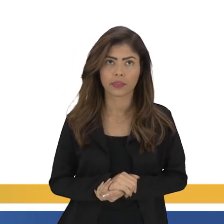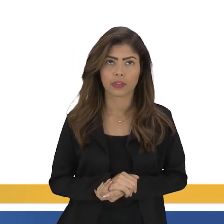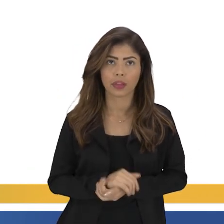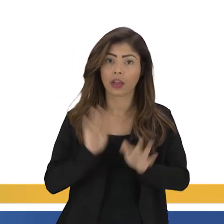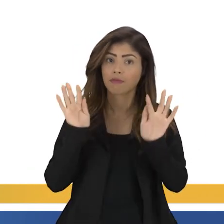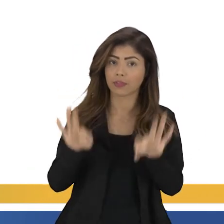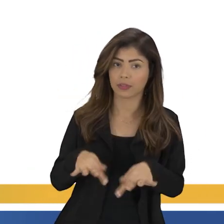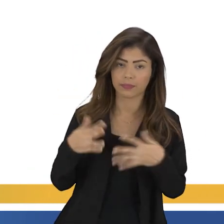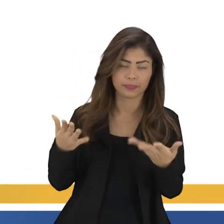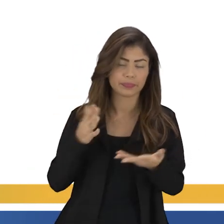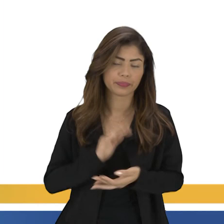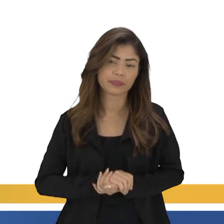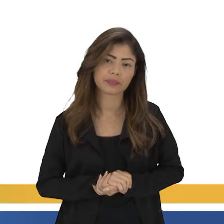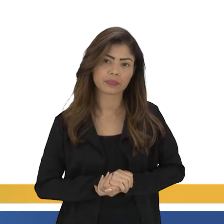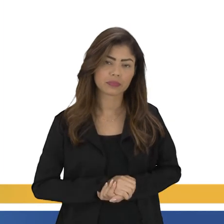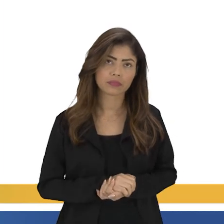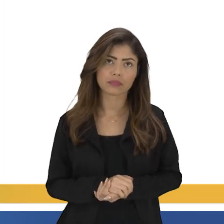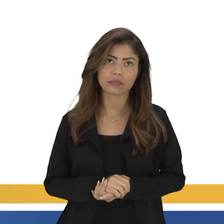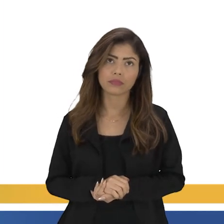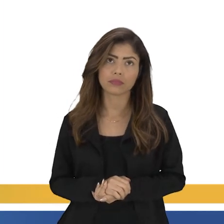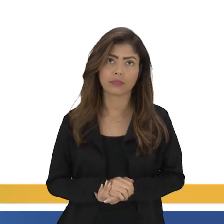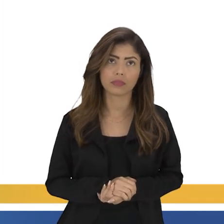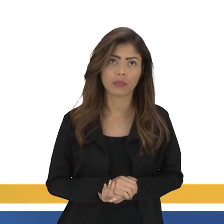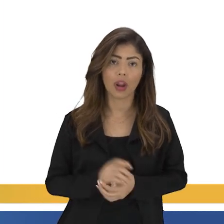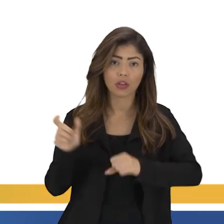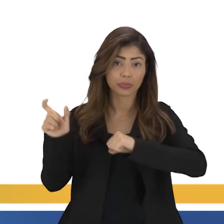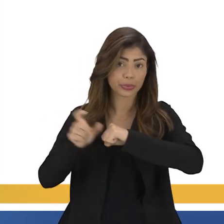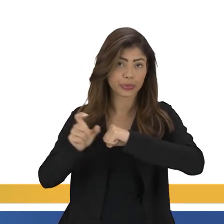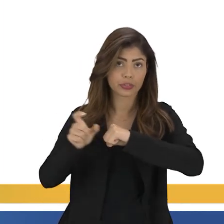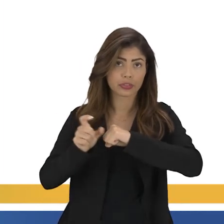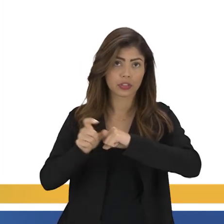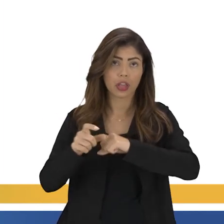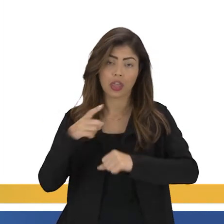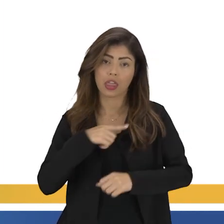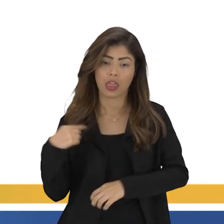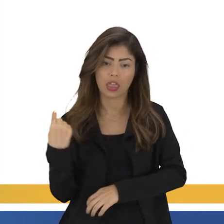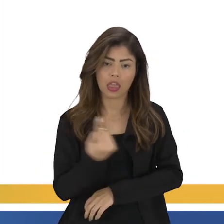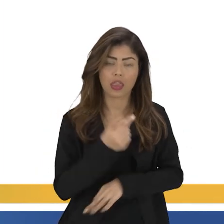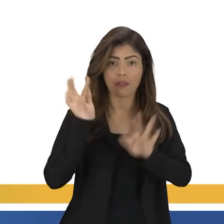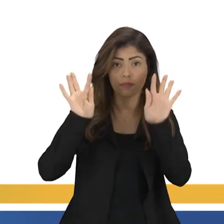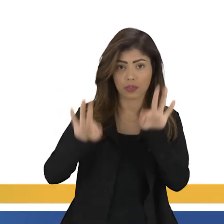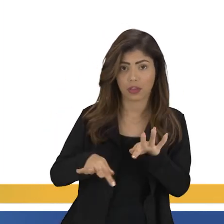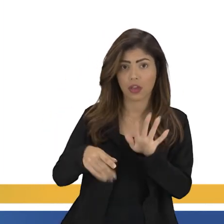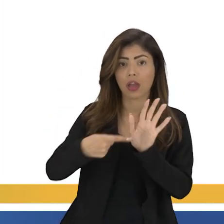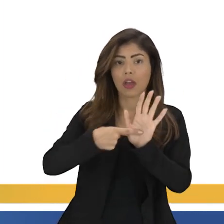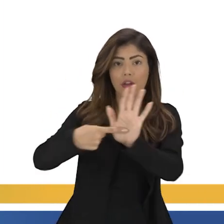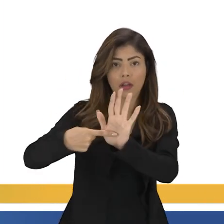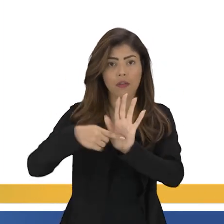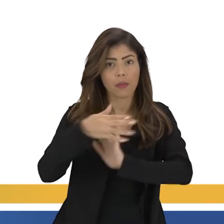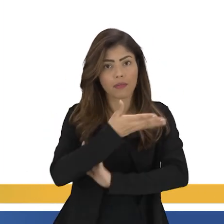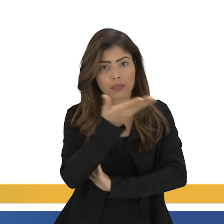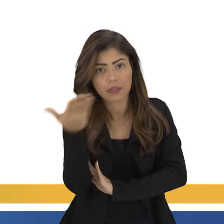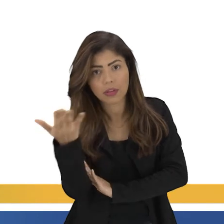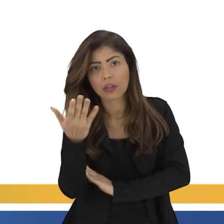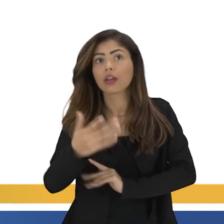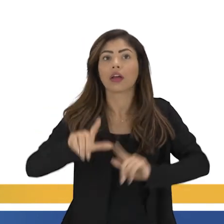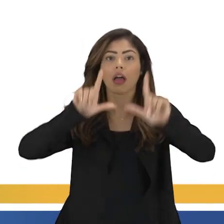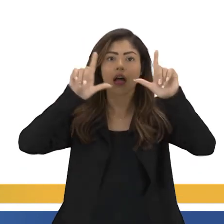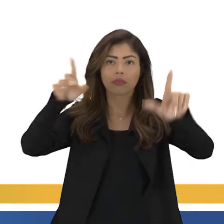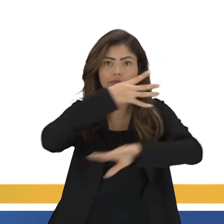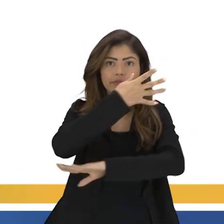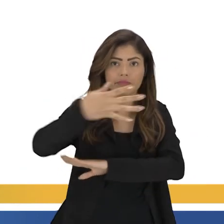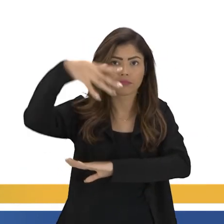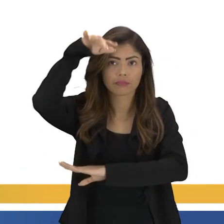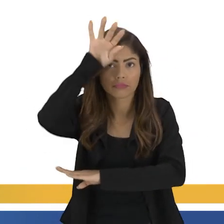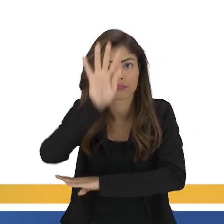Considerações finais. Los sustantivos. Gente, nas considerações finais, eu trouxe para vocês os tipos